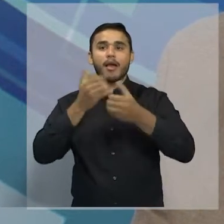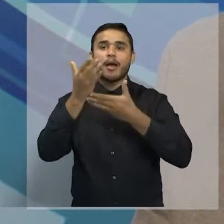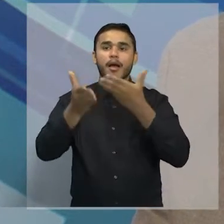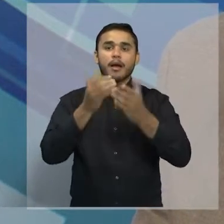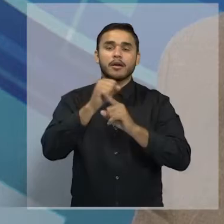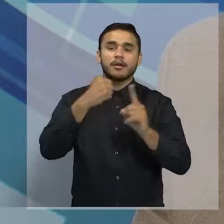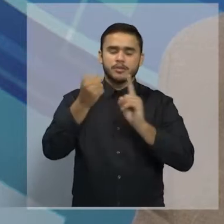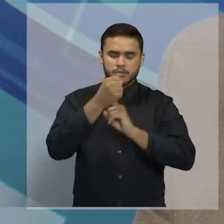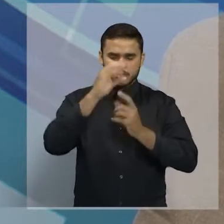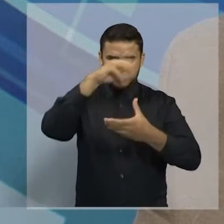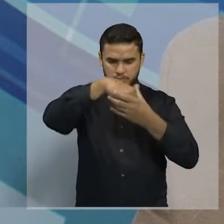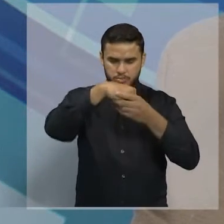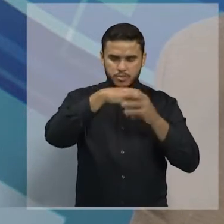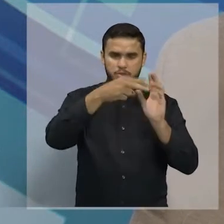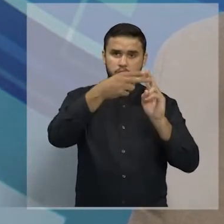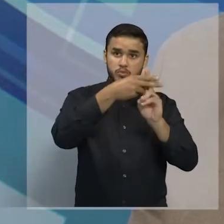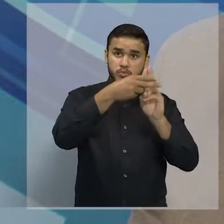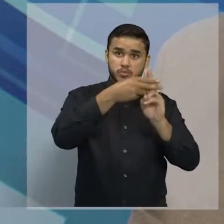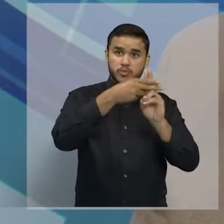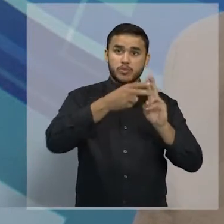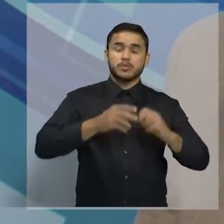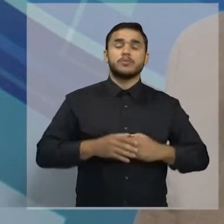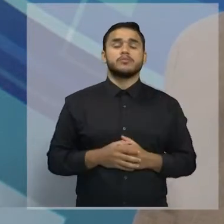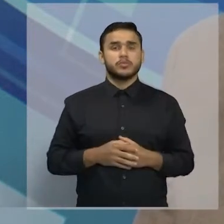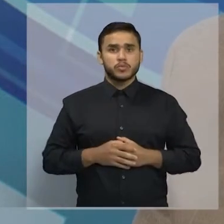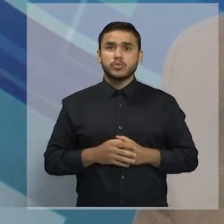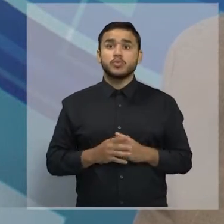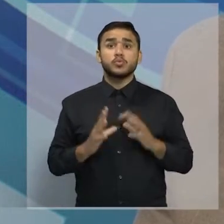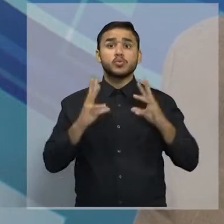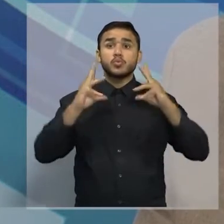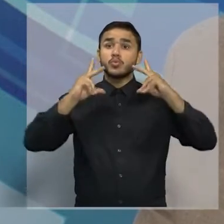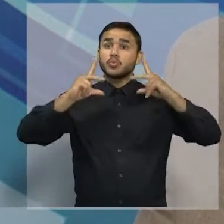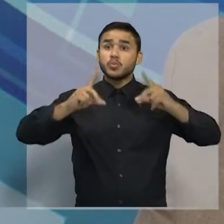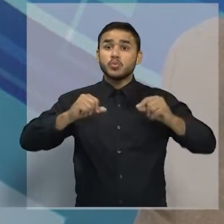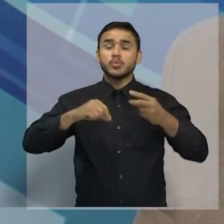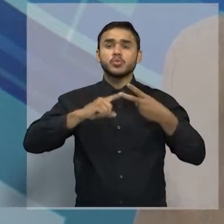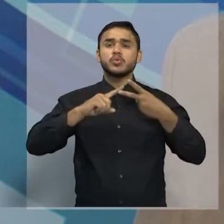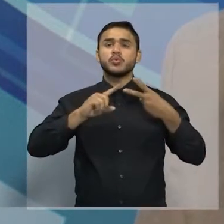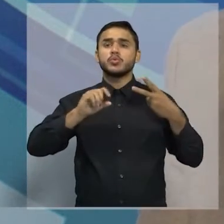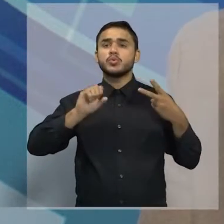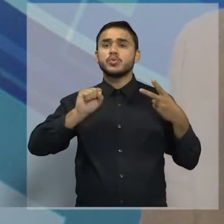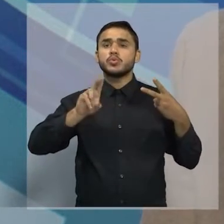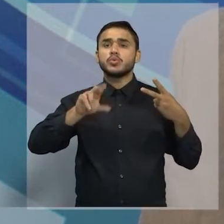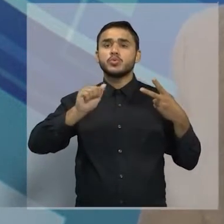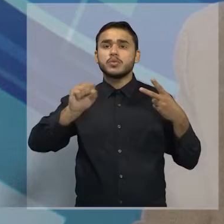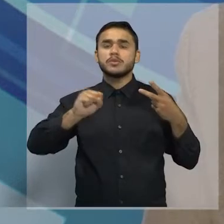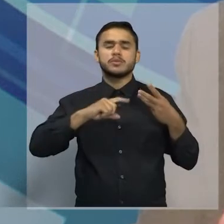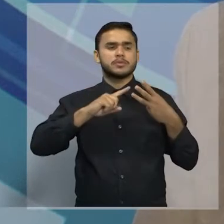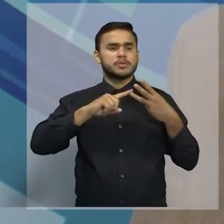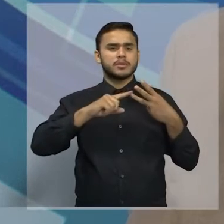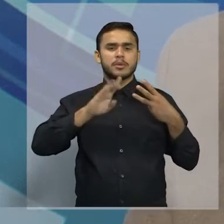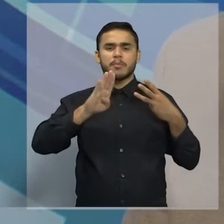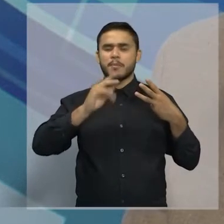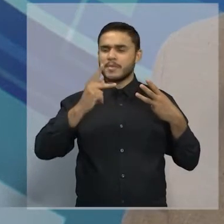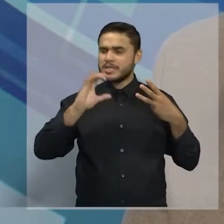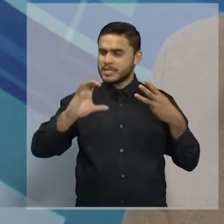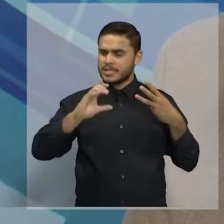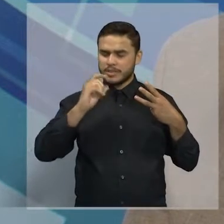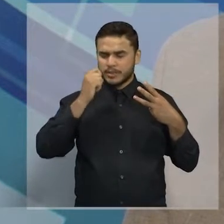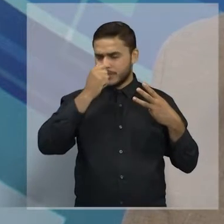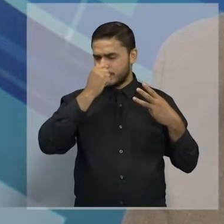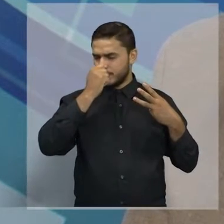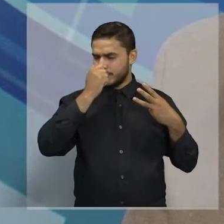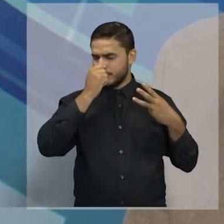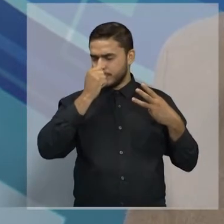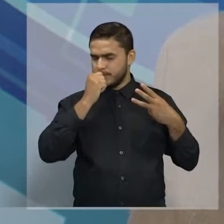despesa do SUS, da saúde, colocou todos os programas assistenciais, BPC,